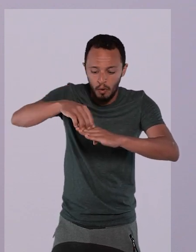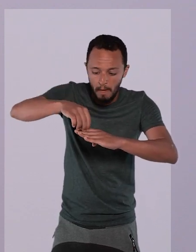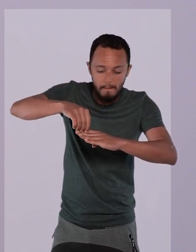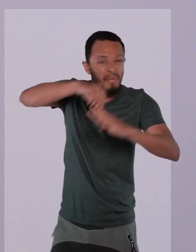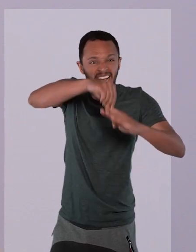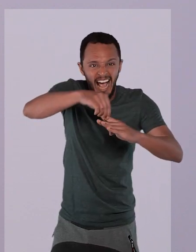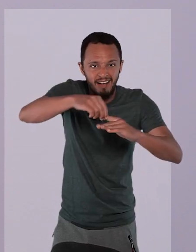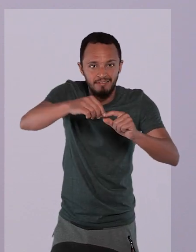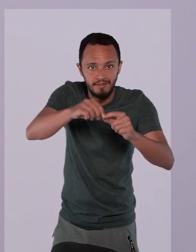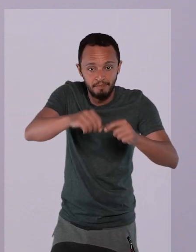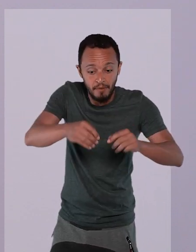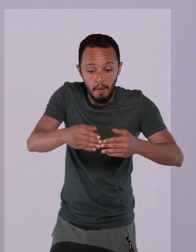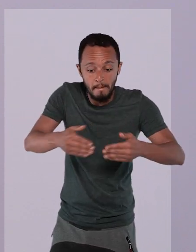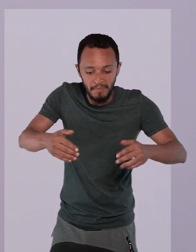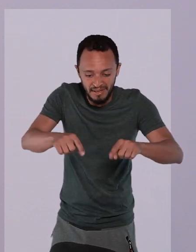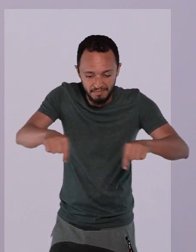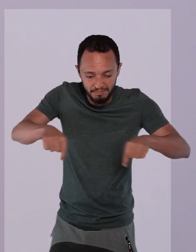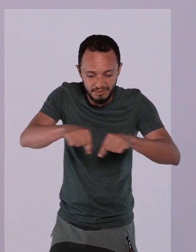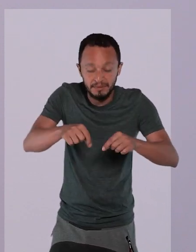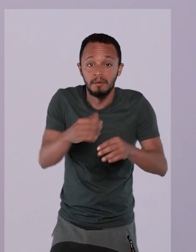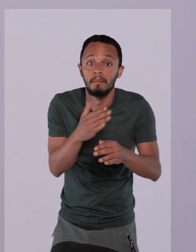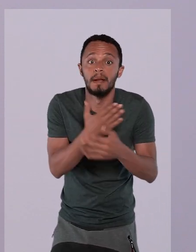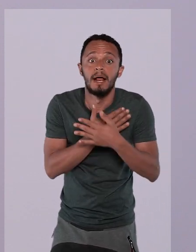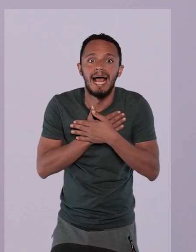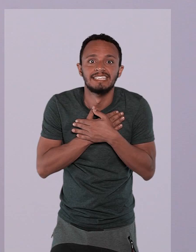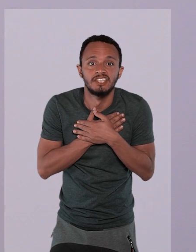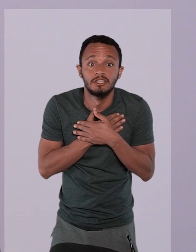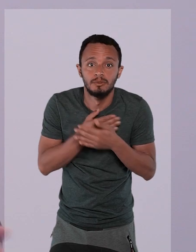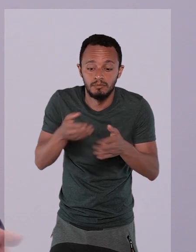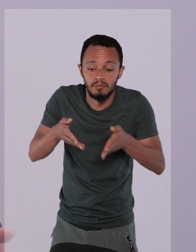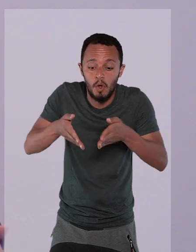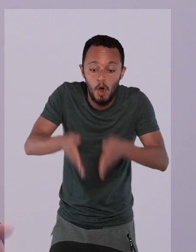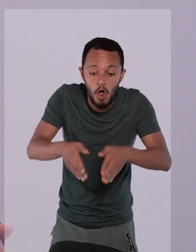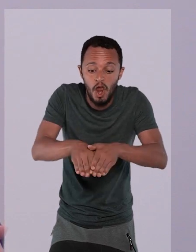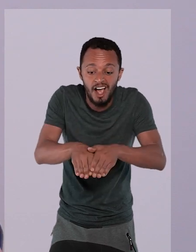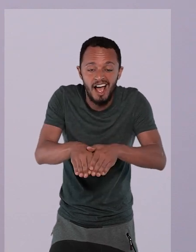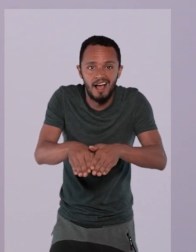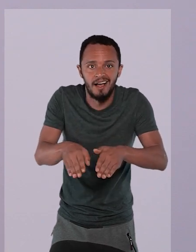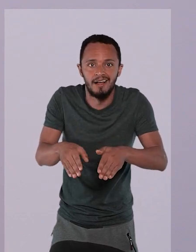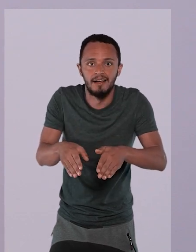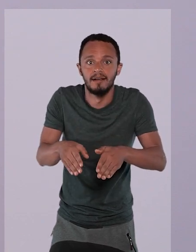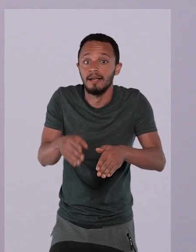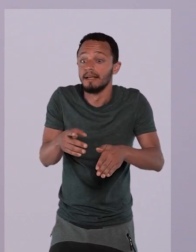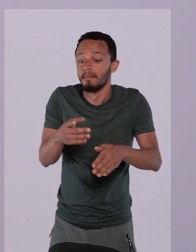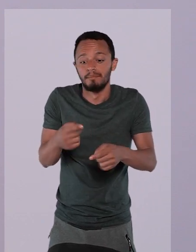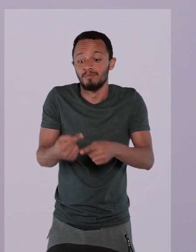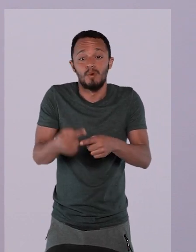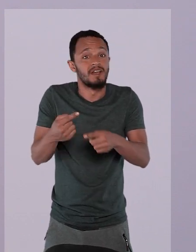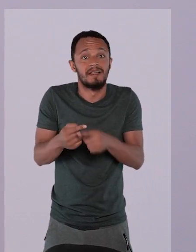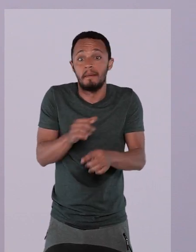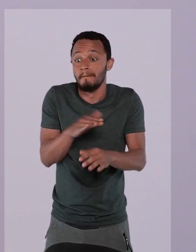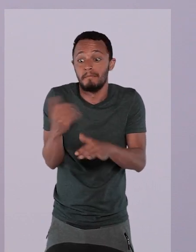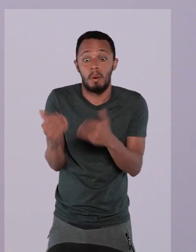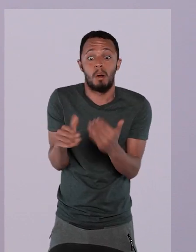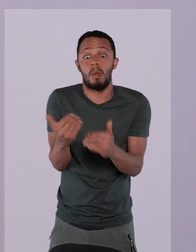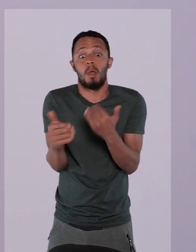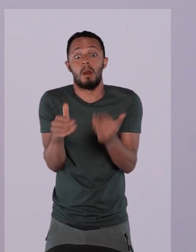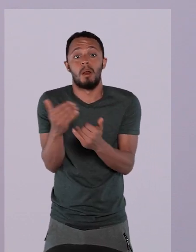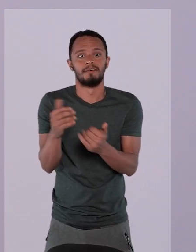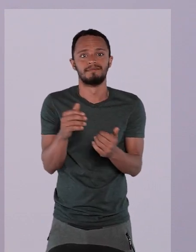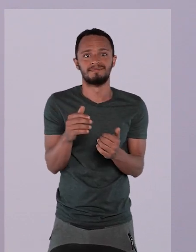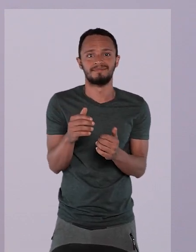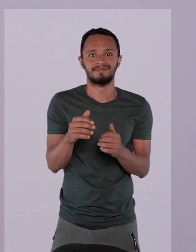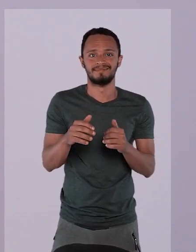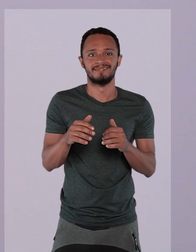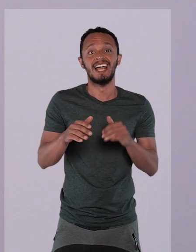leio absolutamente de modo obstinado. Né? Outro dia eu dei uma entrevista que a pessoa me ligou e falou, doutora, é verdade mesmo aquilo que a senhora falou,